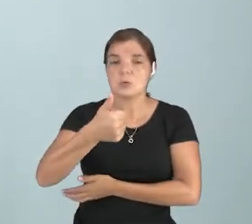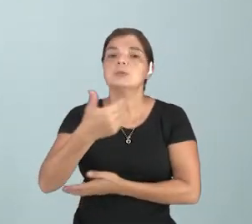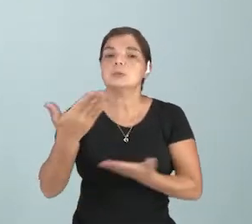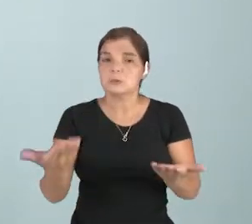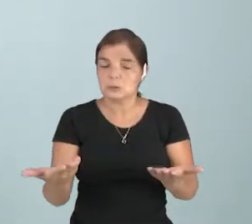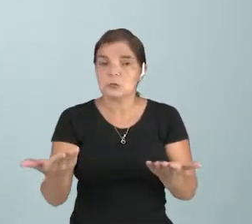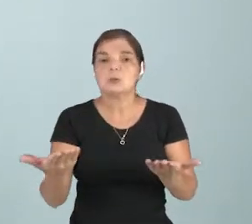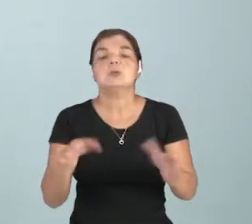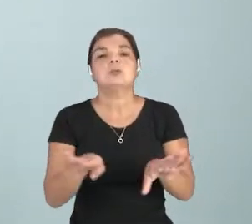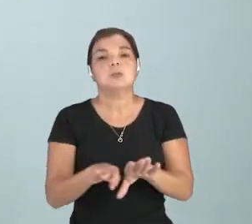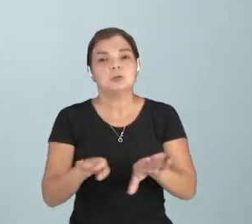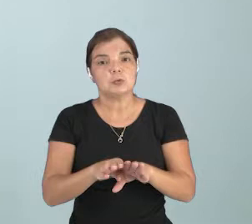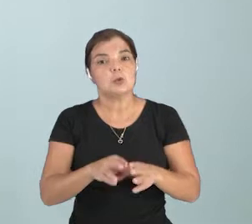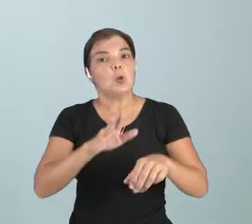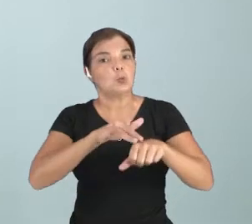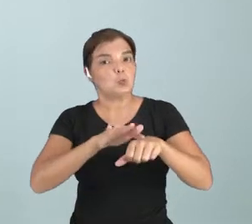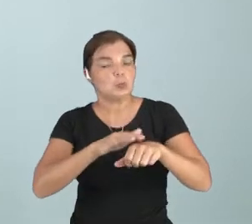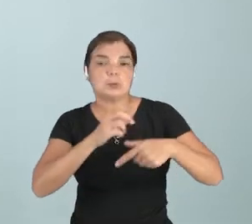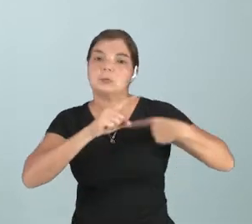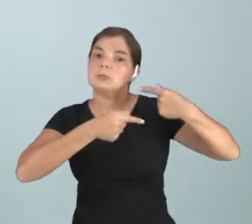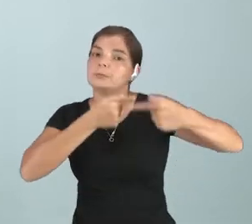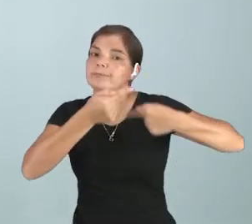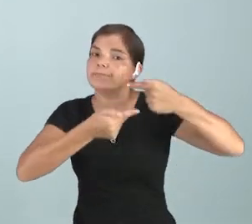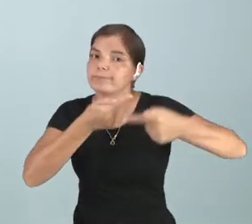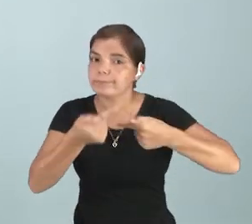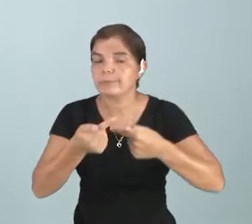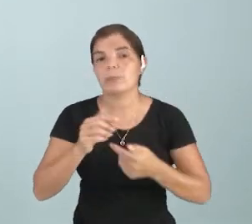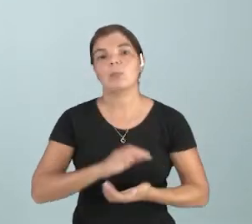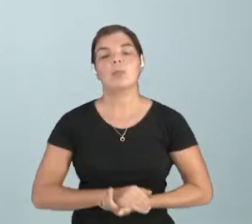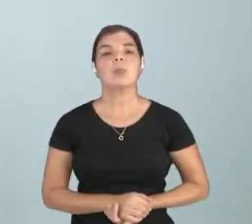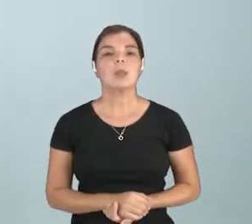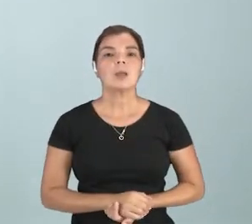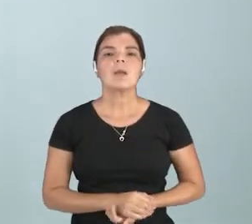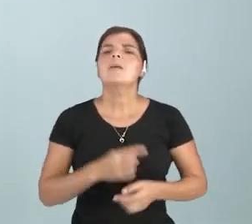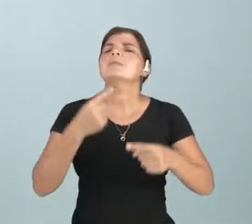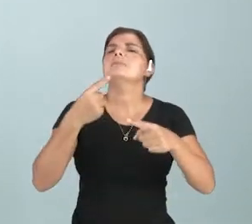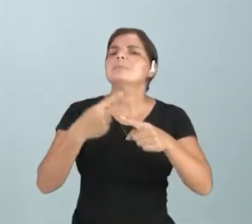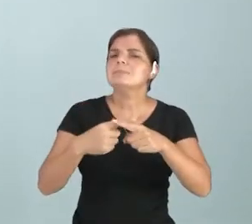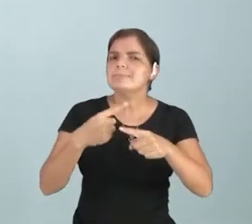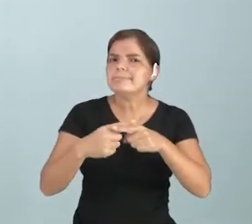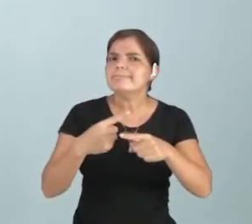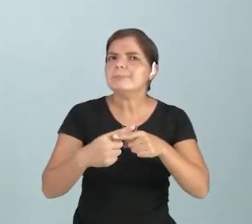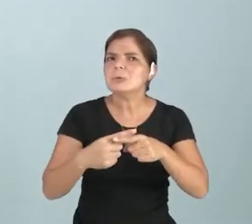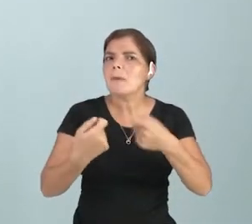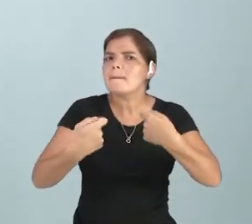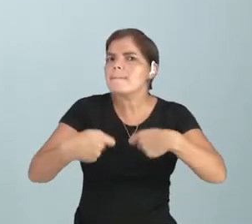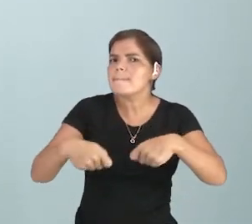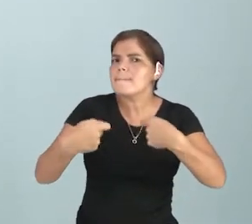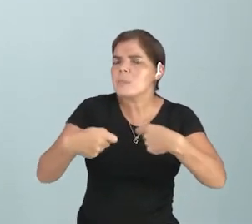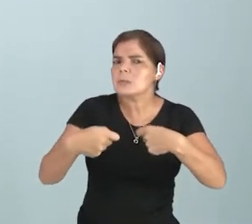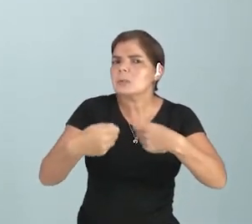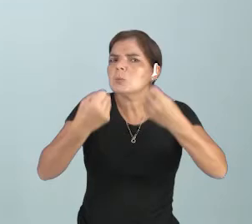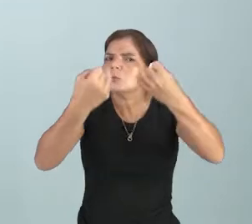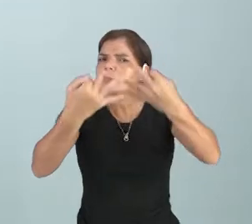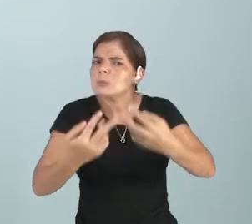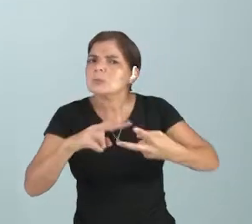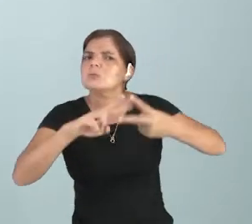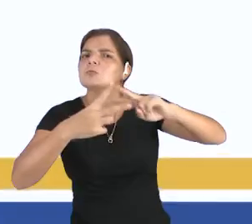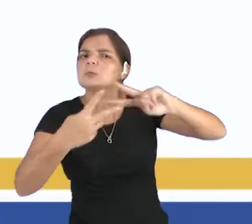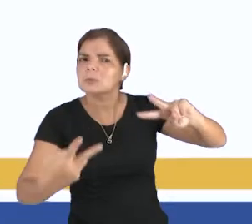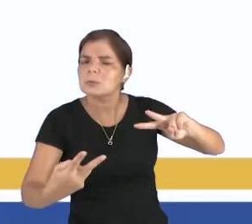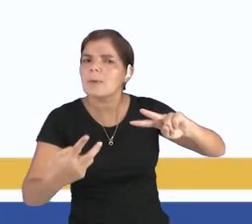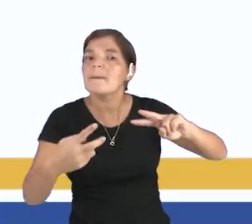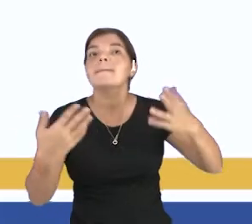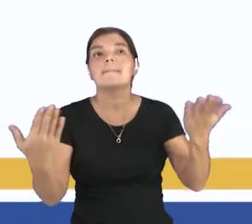situação de doenças hereditárias ou genéticas. E por que nós devemos fazer um aconselhamento genético?